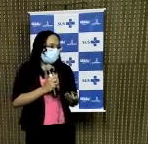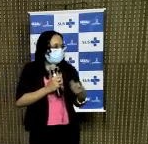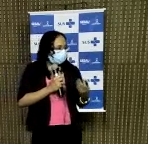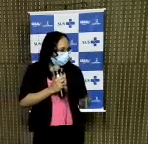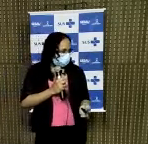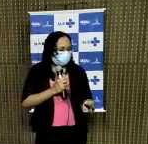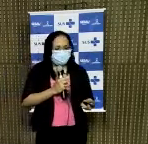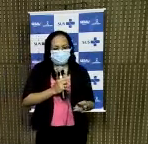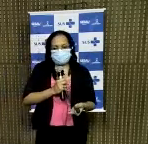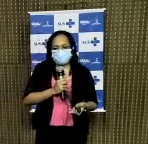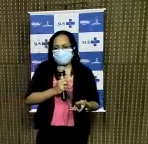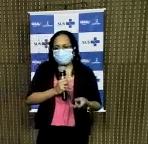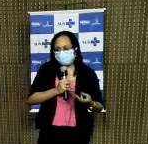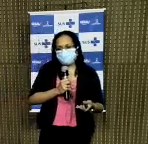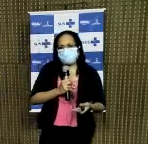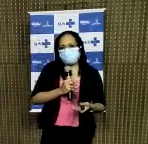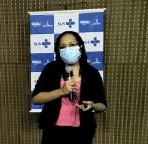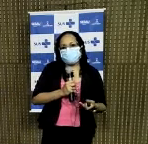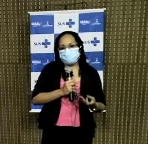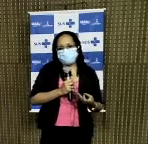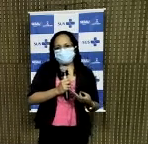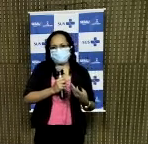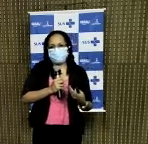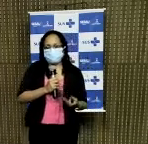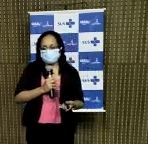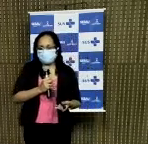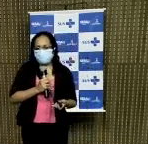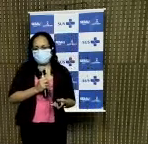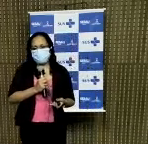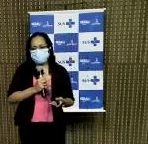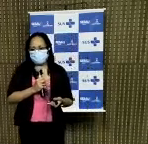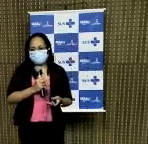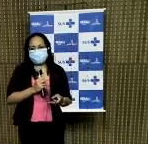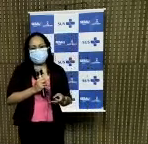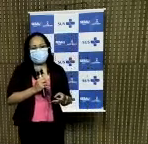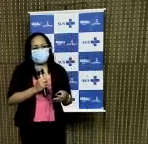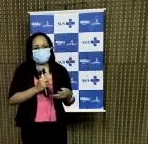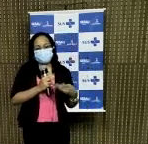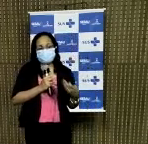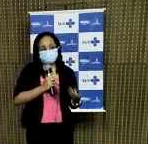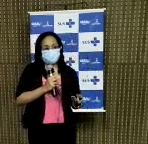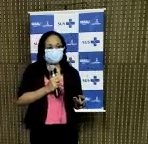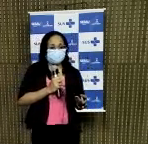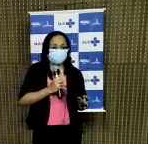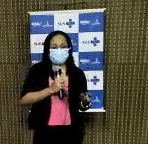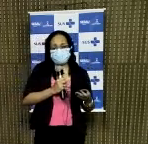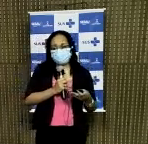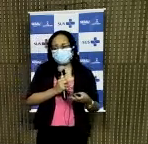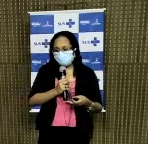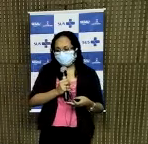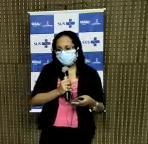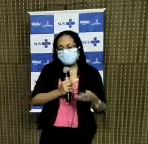para que elas iniciem esse pré-natal antes, né, da 12ª semana de gestação, e realizando também